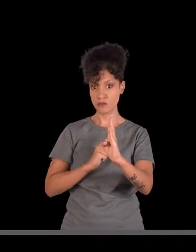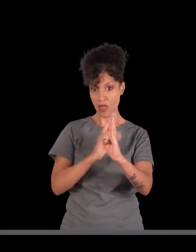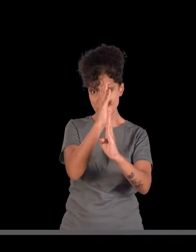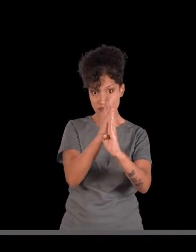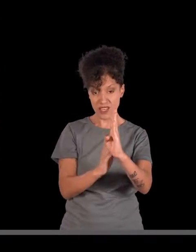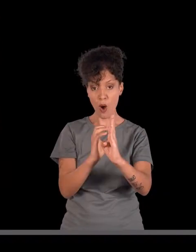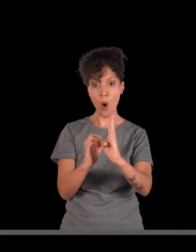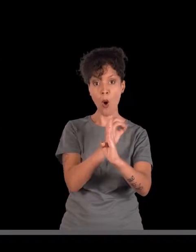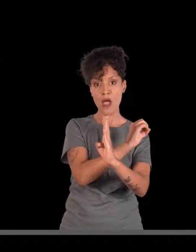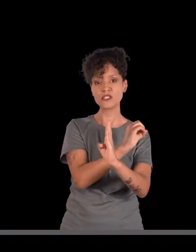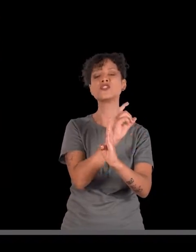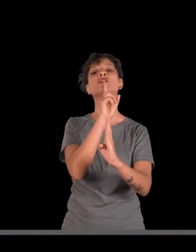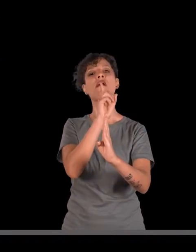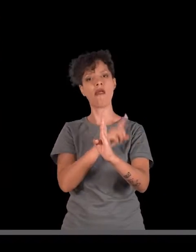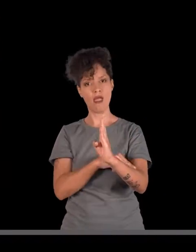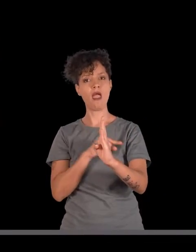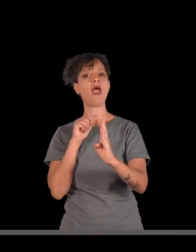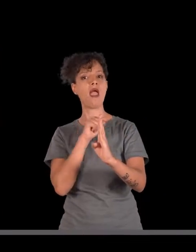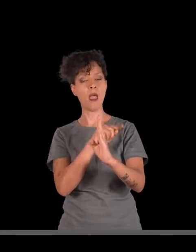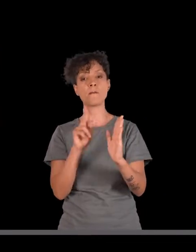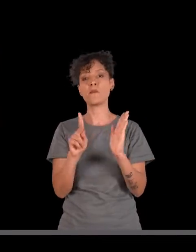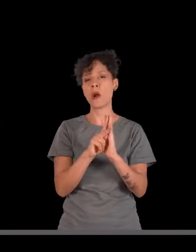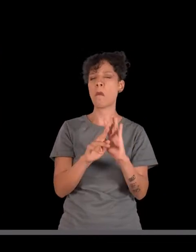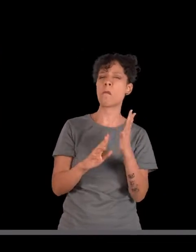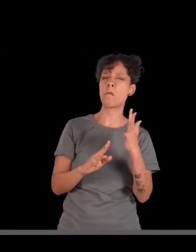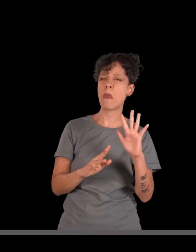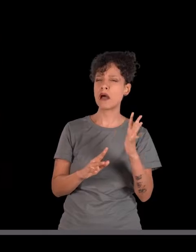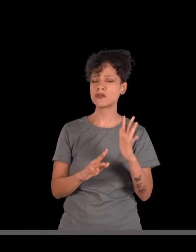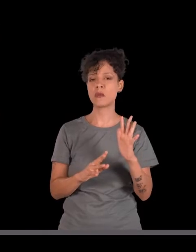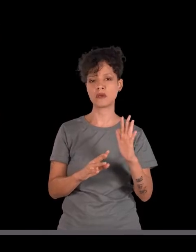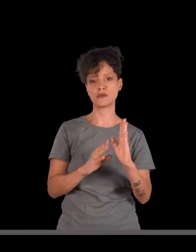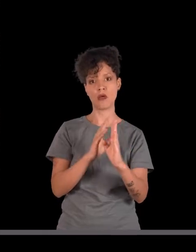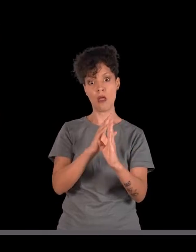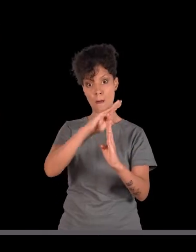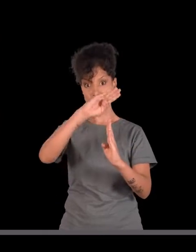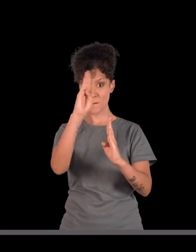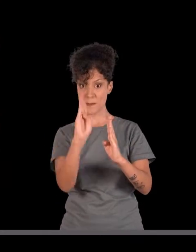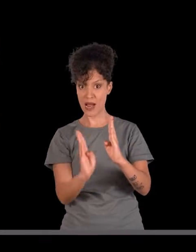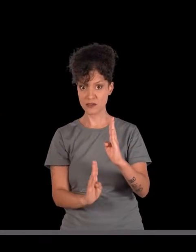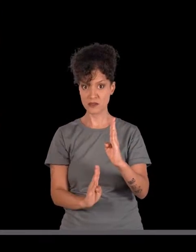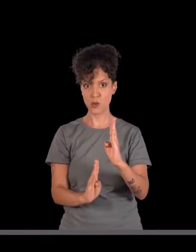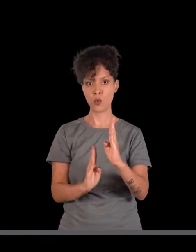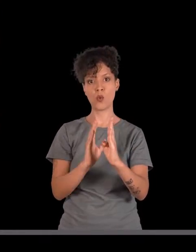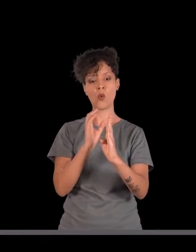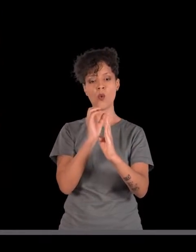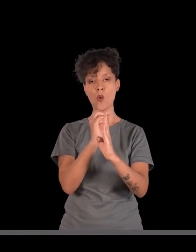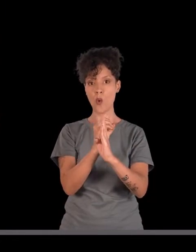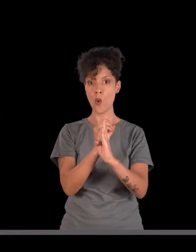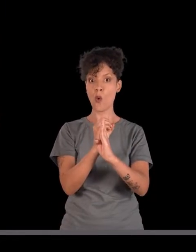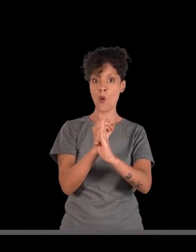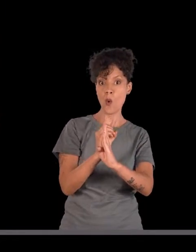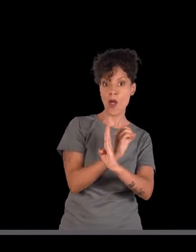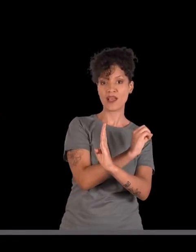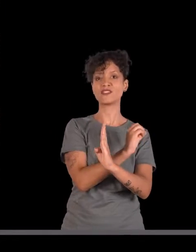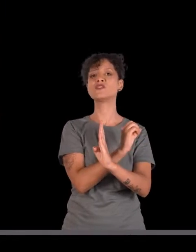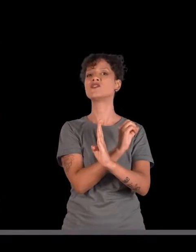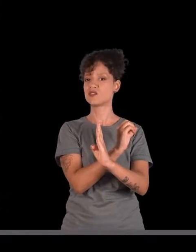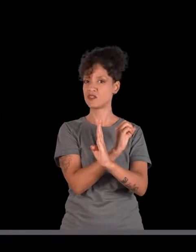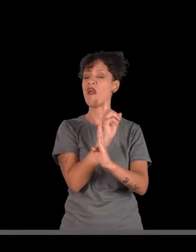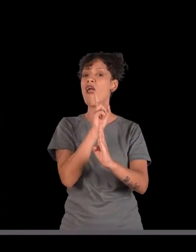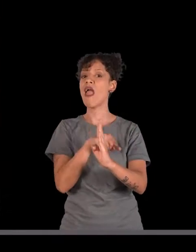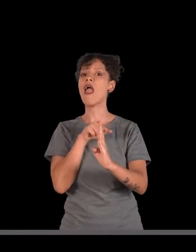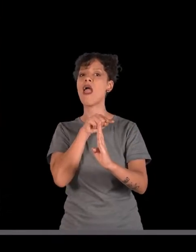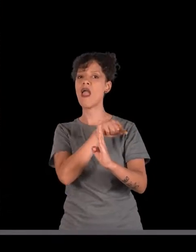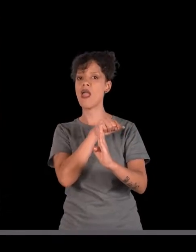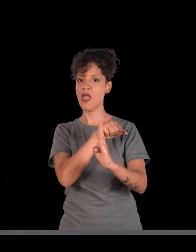vendo essa linhazinha aqui? Isso aqui seria mais ou menos o território que hoje a gente está falando do Brasil, certo? Dessa linha para